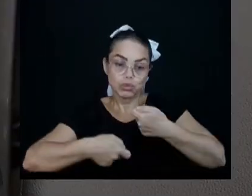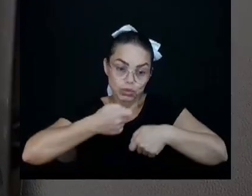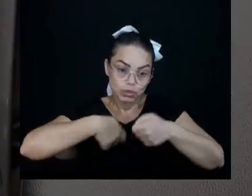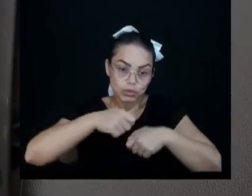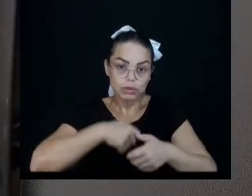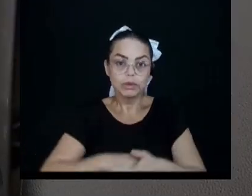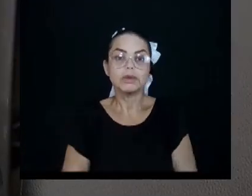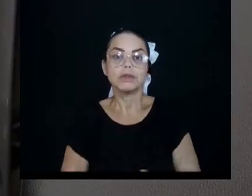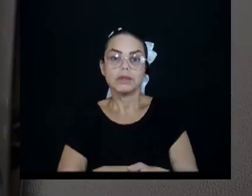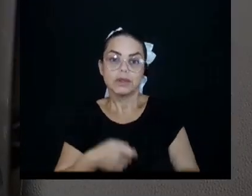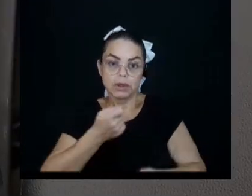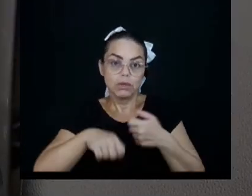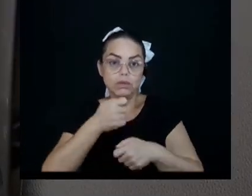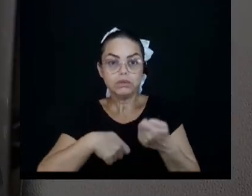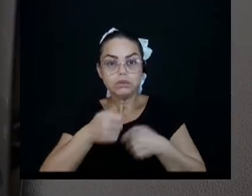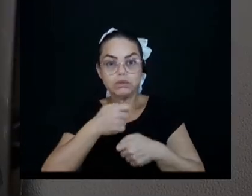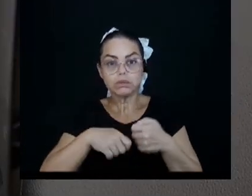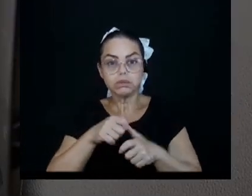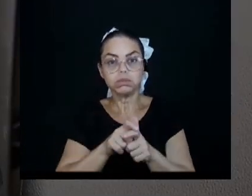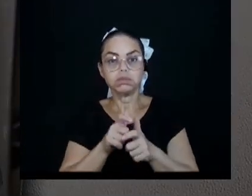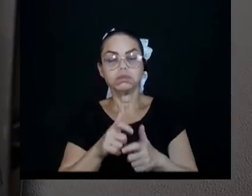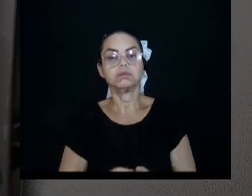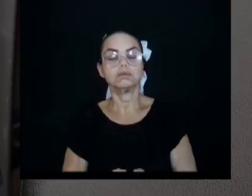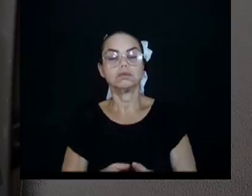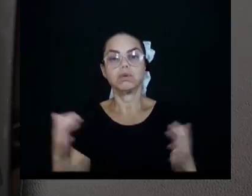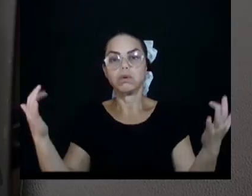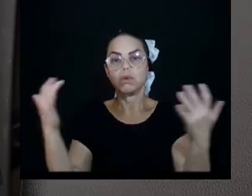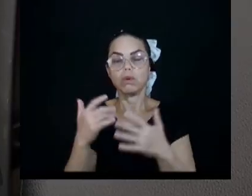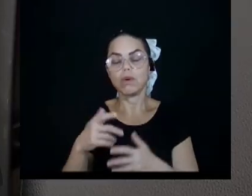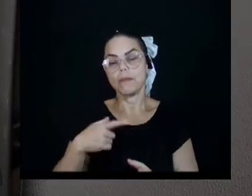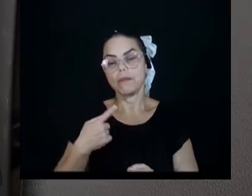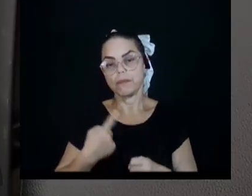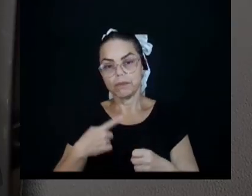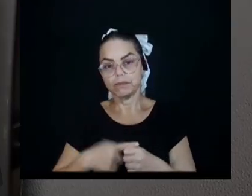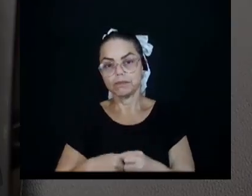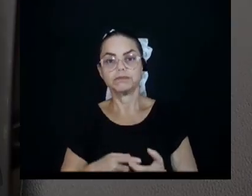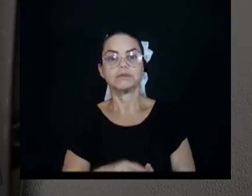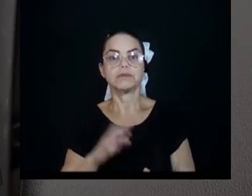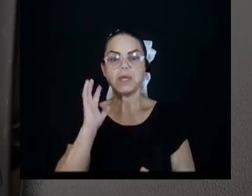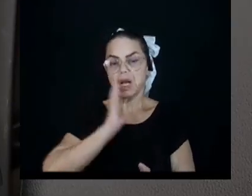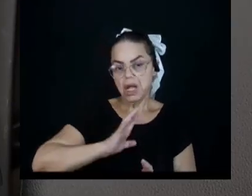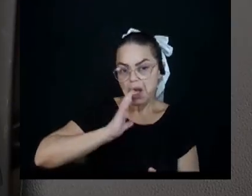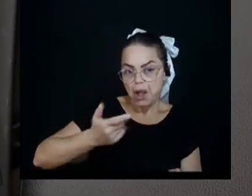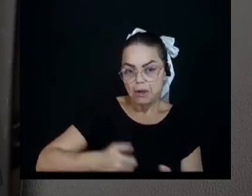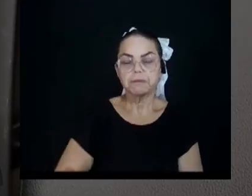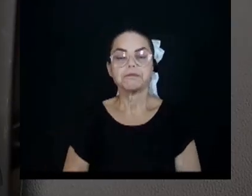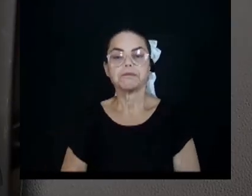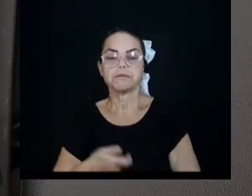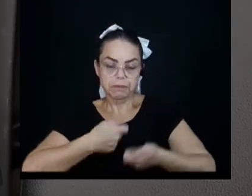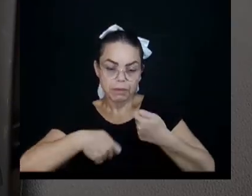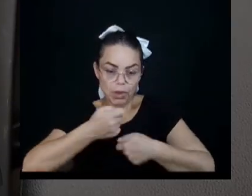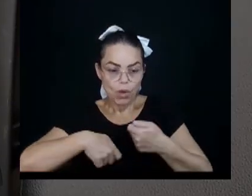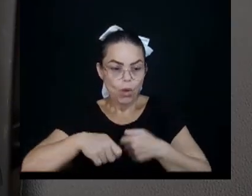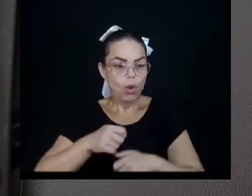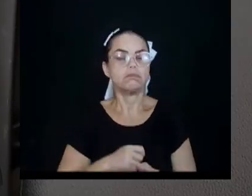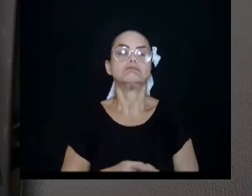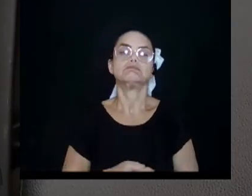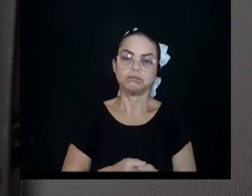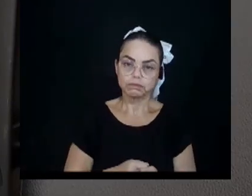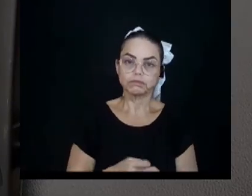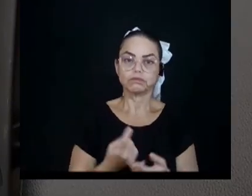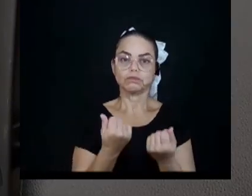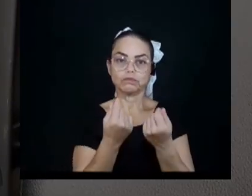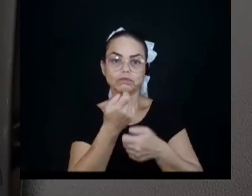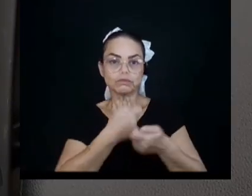girar. Muita gente vem para a cidade, muitas coisas são... A economia circula, né? Veja, por exemplo,